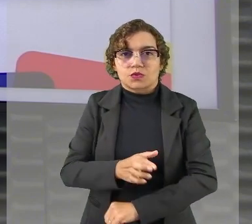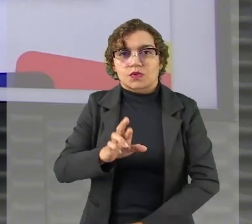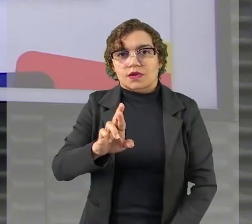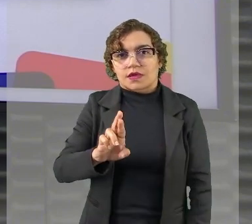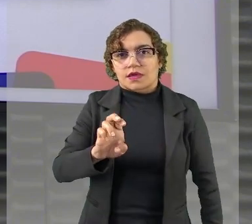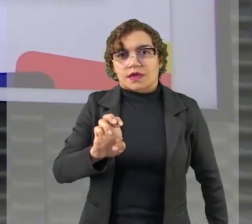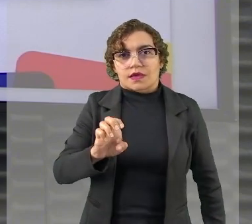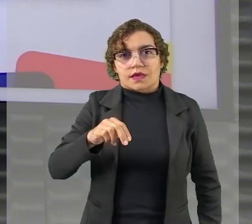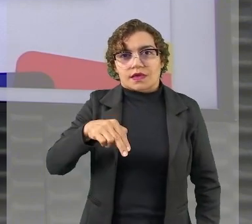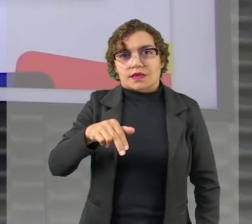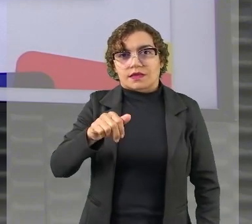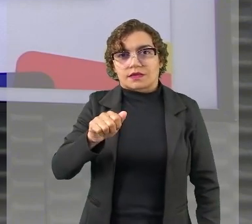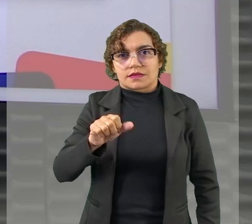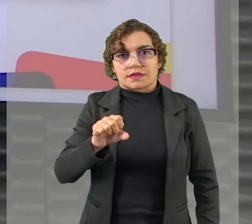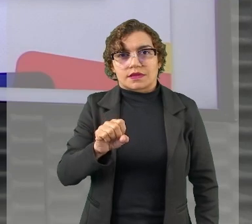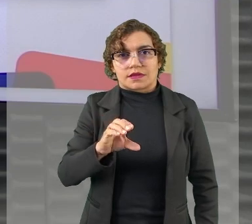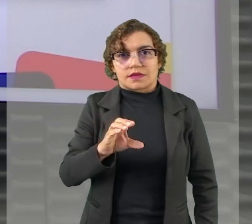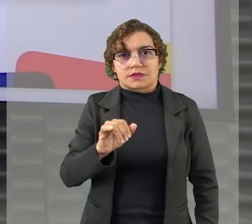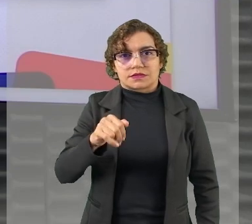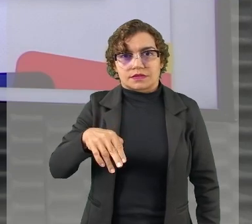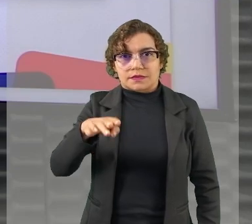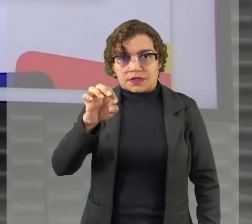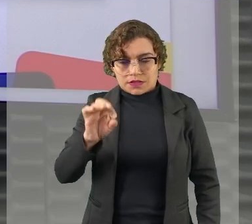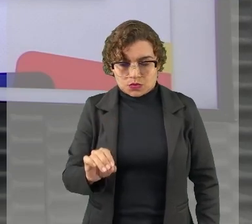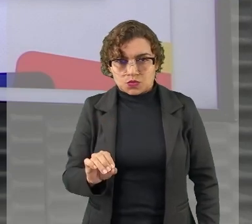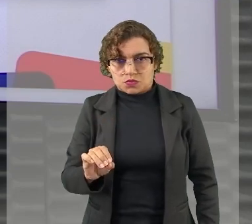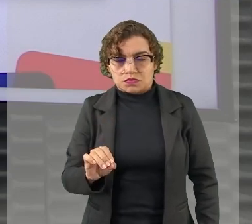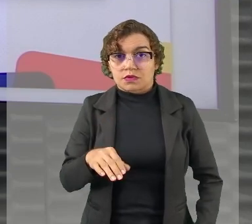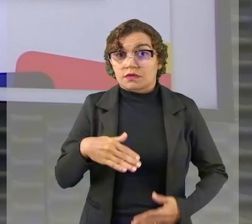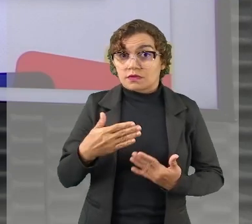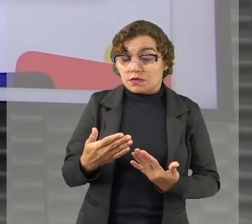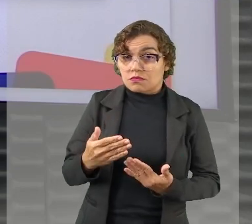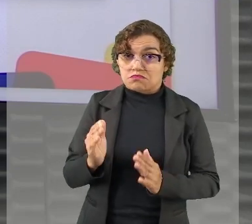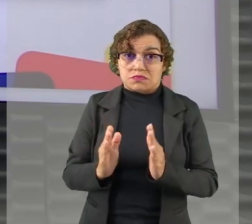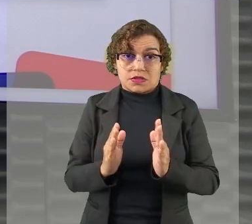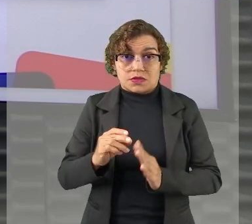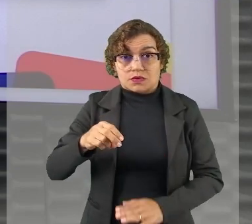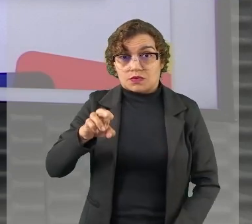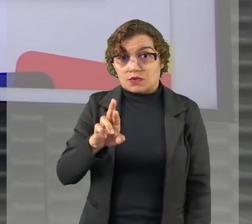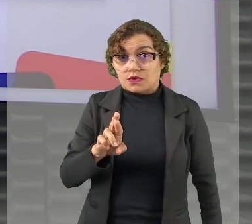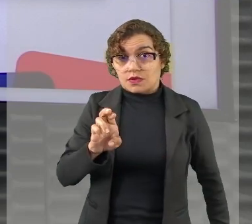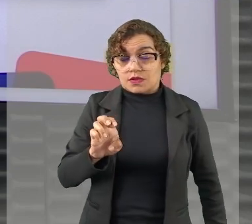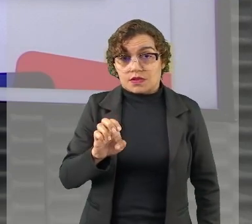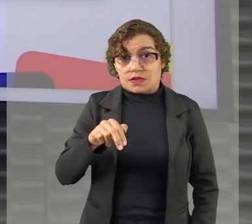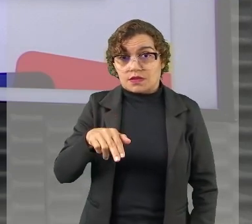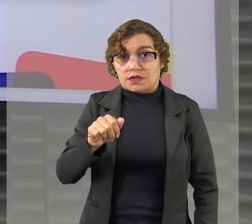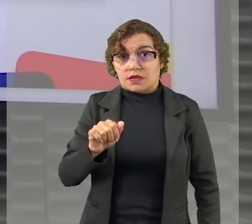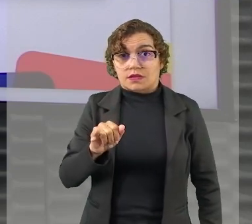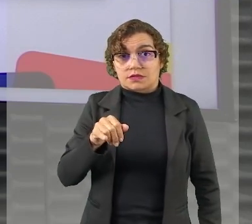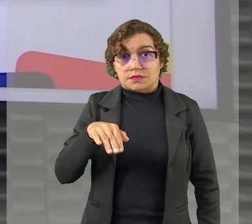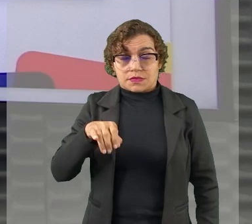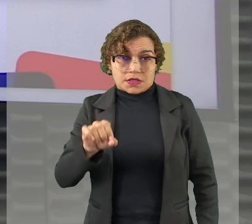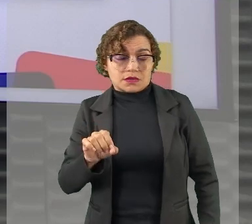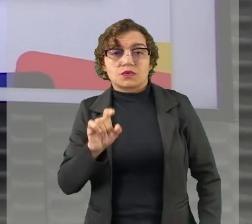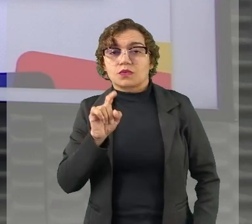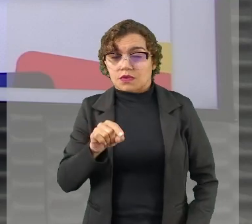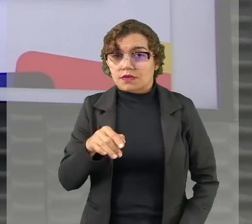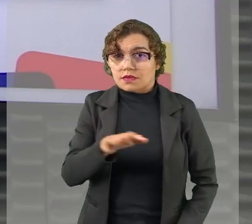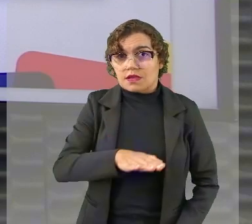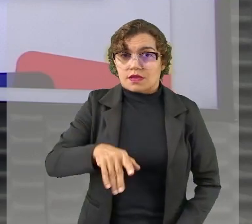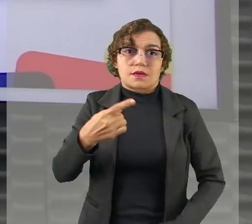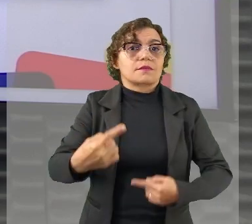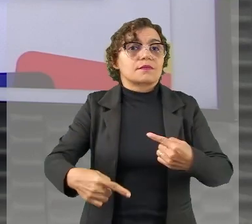Renascimento. Então, quando a gente fala de Renascimento, a gente fala de Renascimento também político. Lembrando